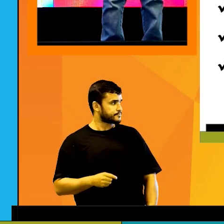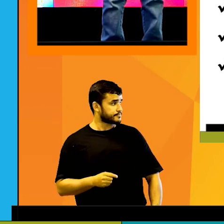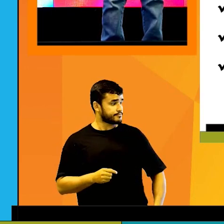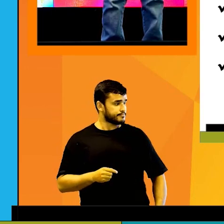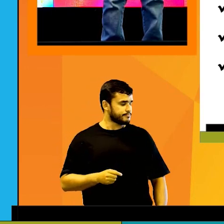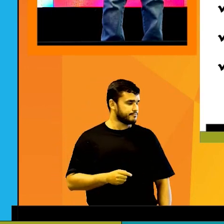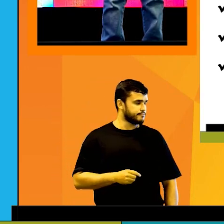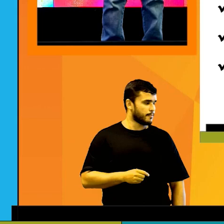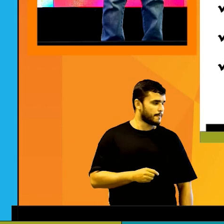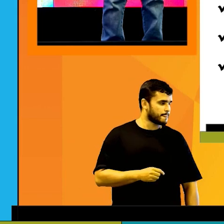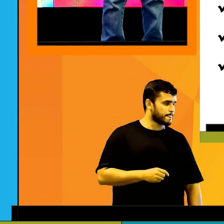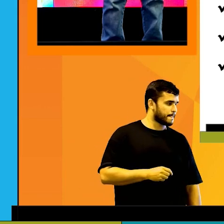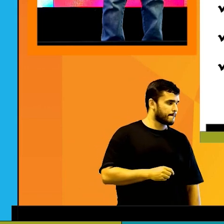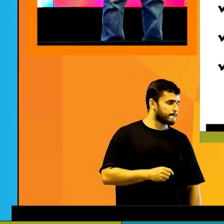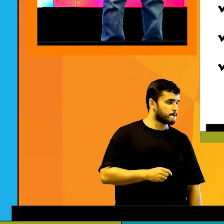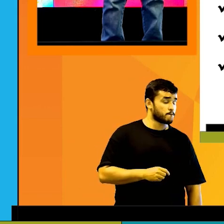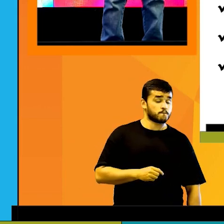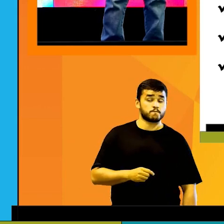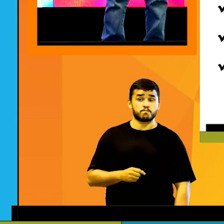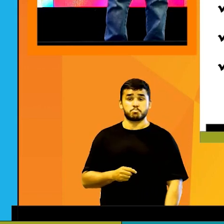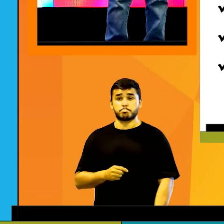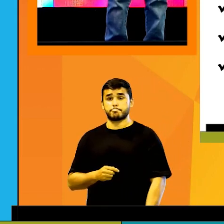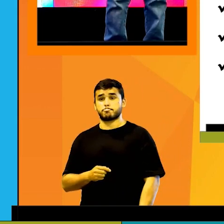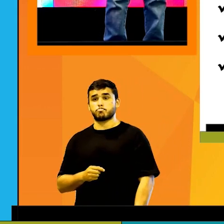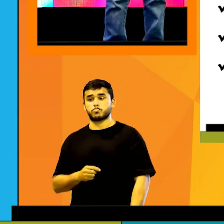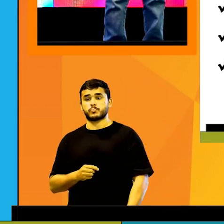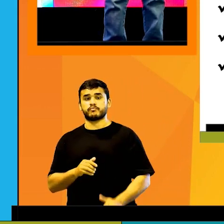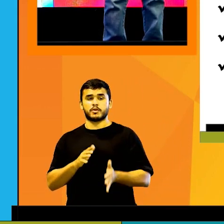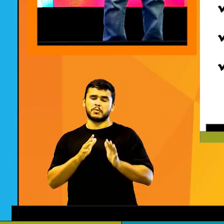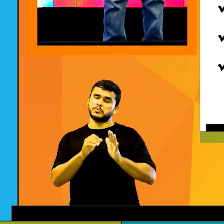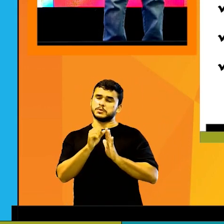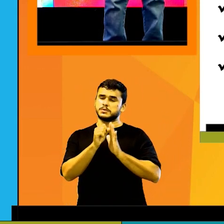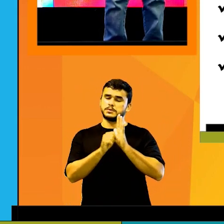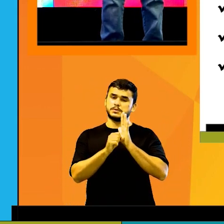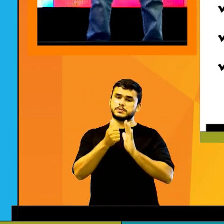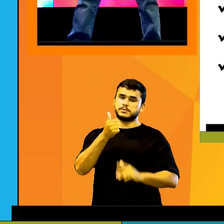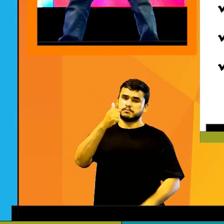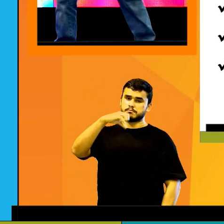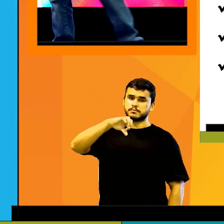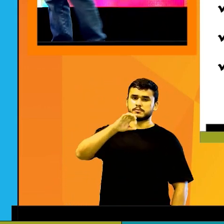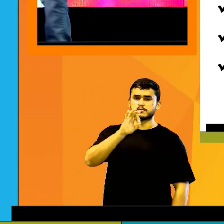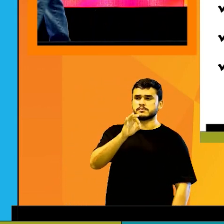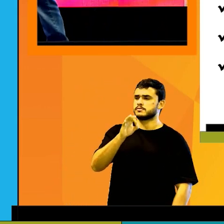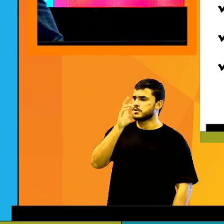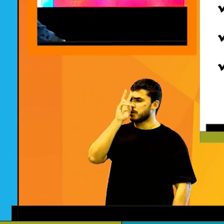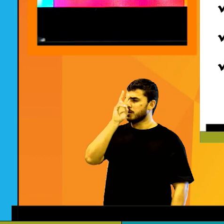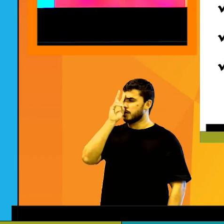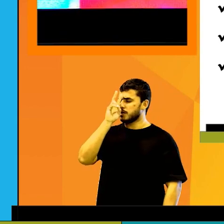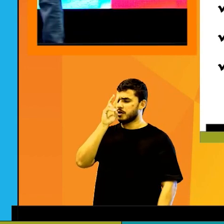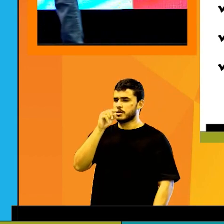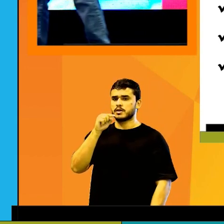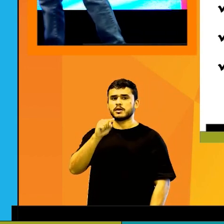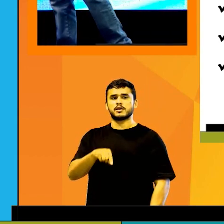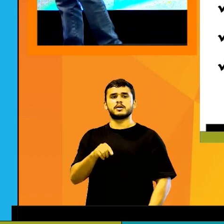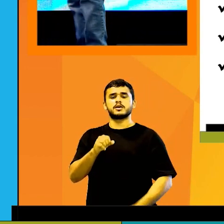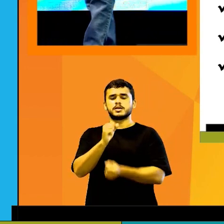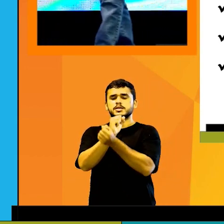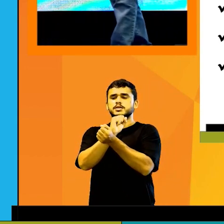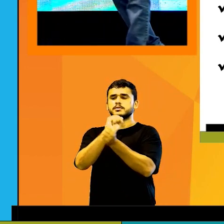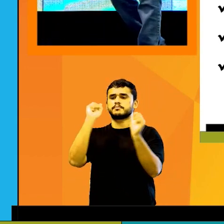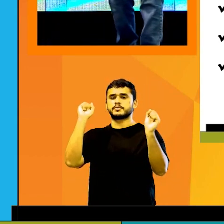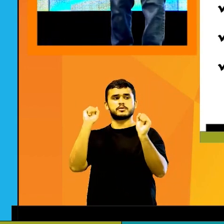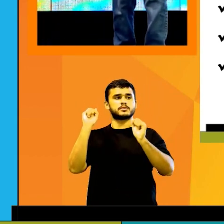Mas ainda era época aliás, final do século XIX. Quem me lembra qual foi o ano da abolição da escravatura, hein?